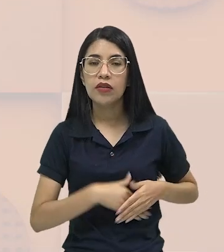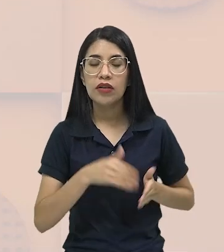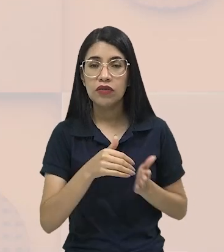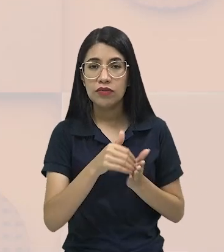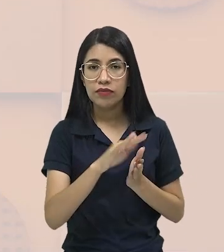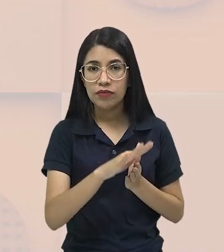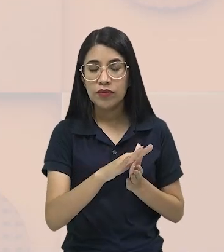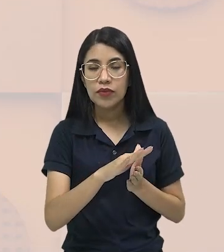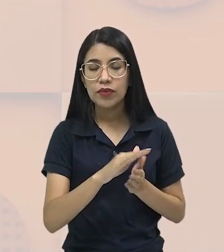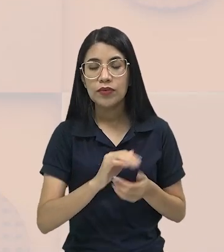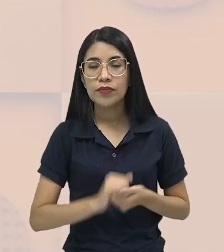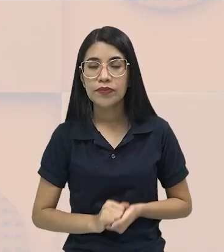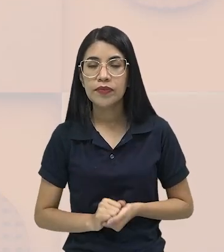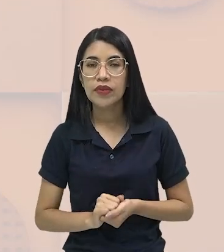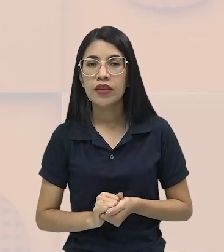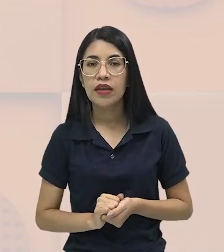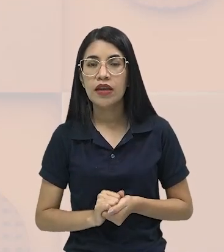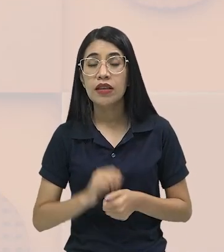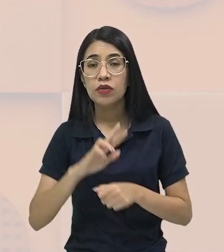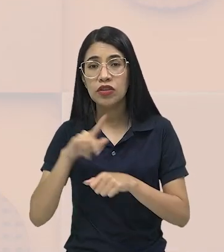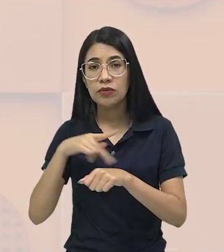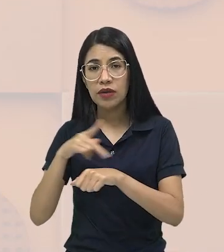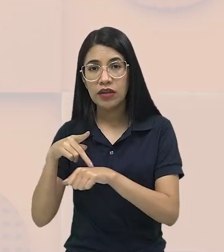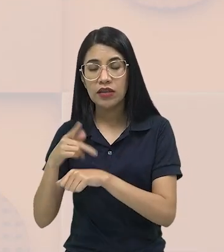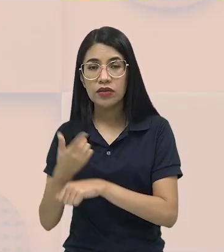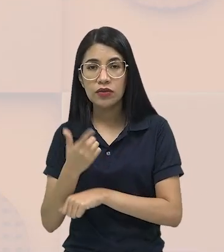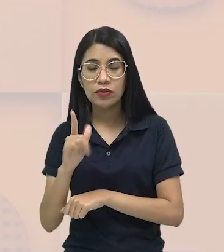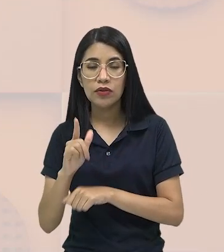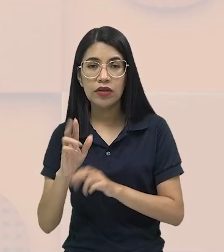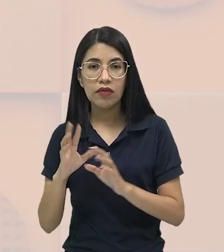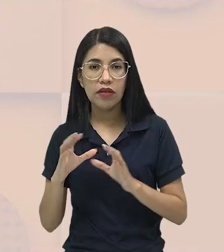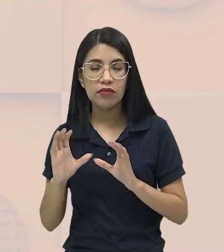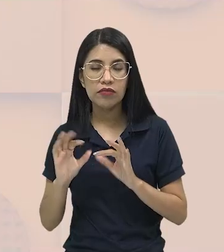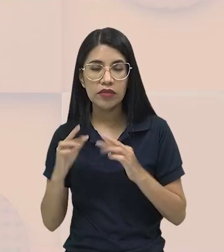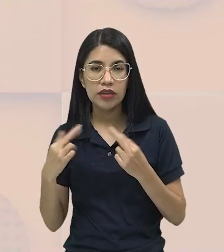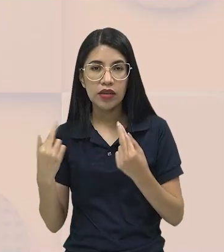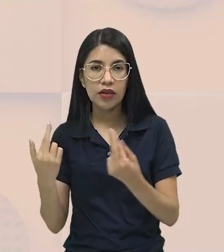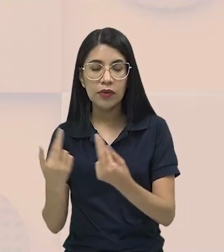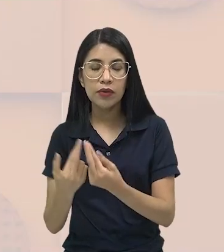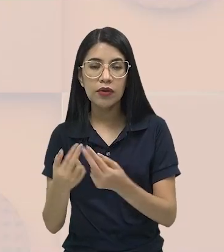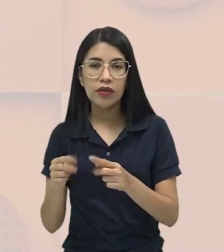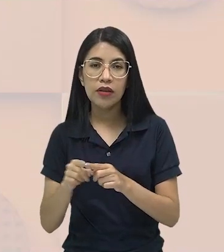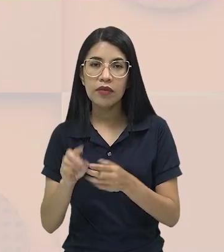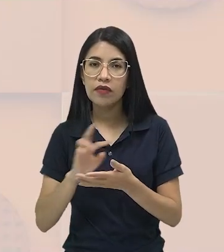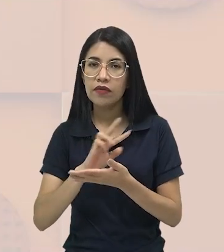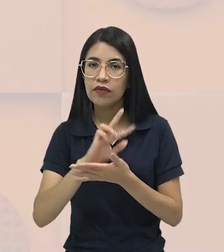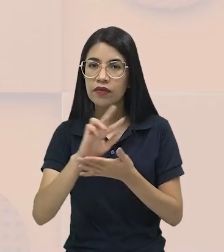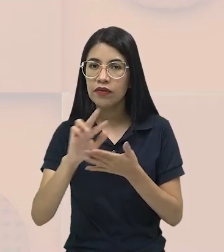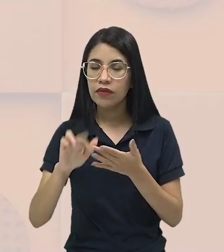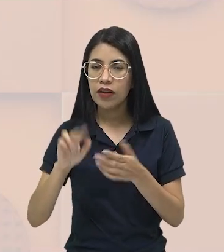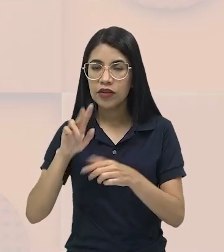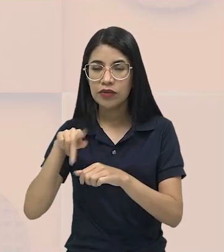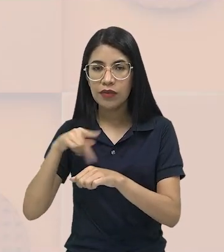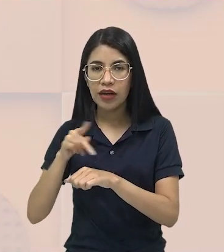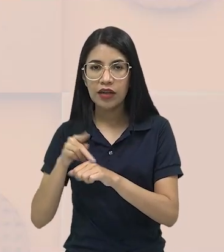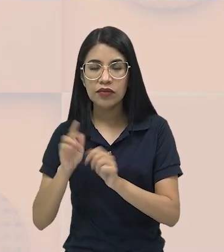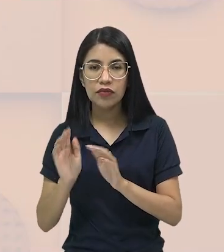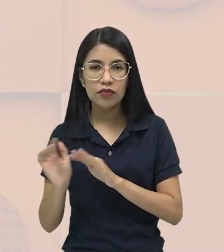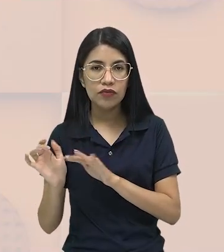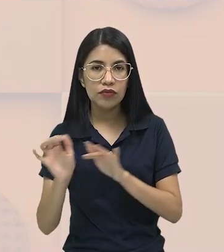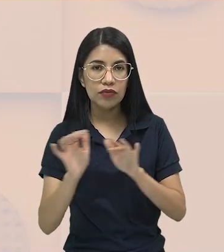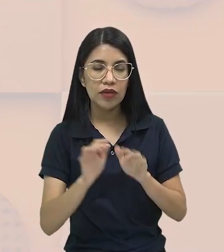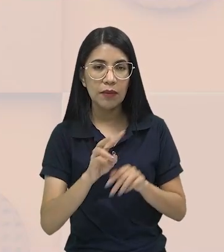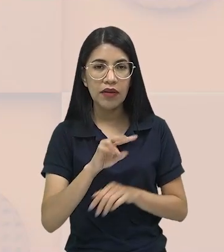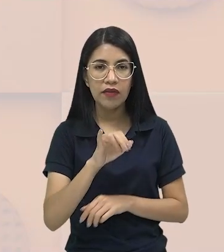exilado, enquanto os outros países vão se reunir, estou falando ali de Inglaterra, Áustria, Prússia, Rússia, em Viena,